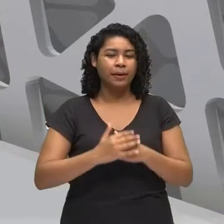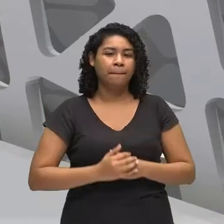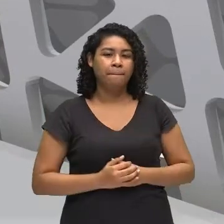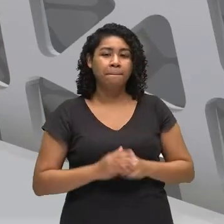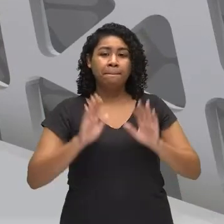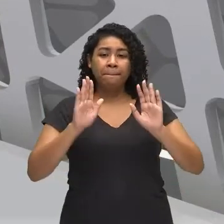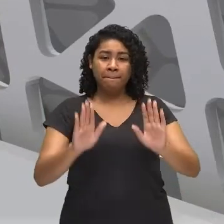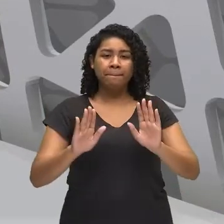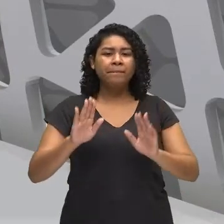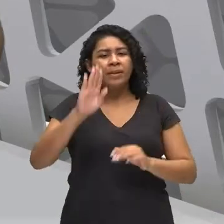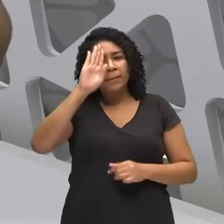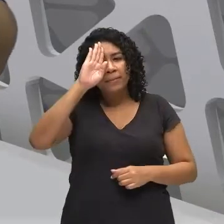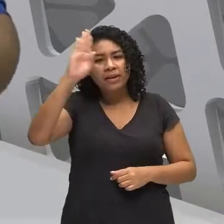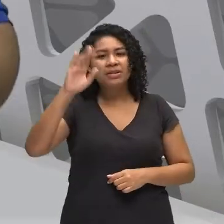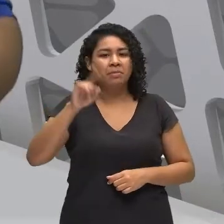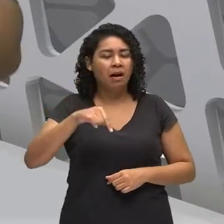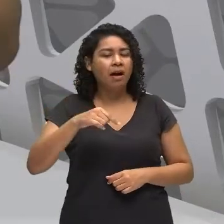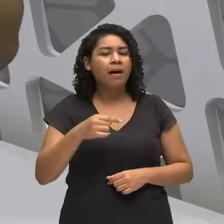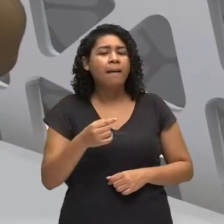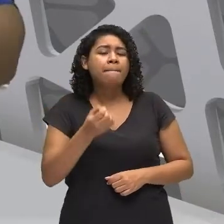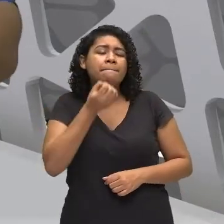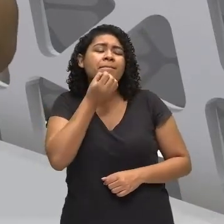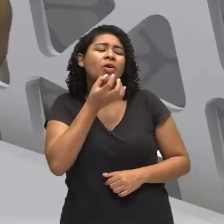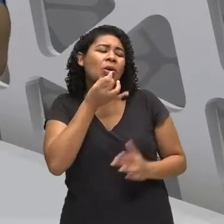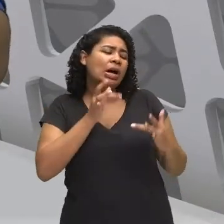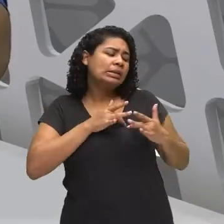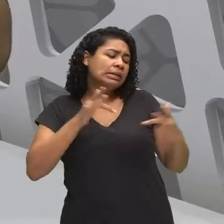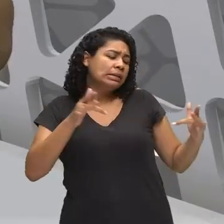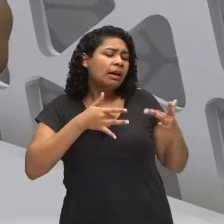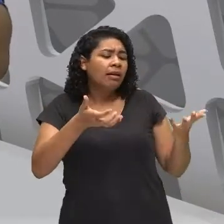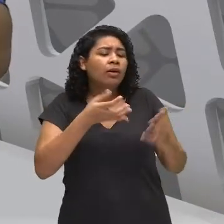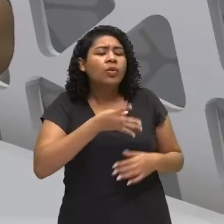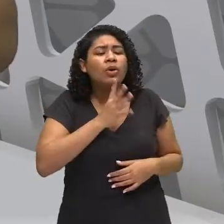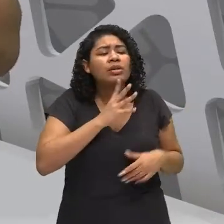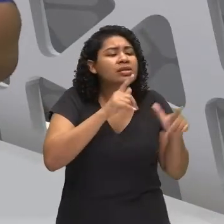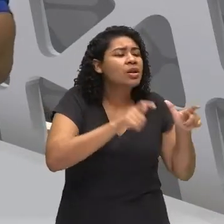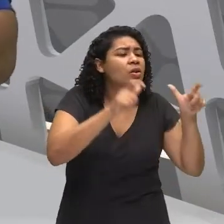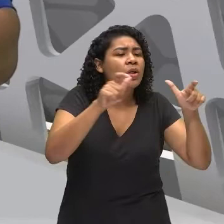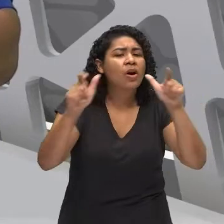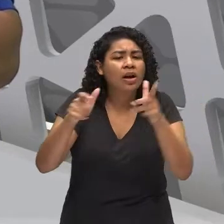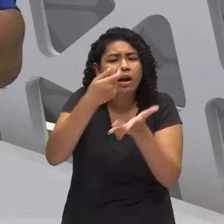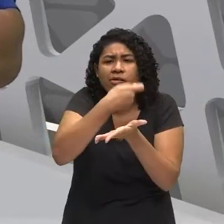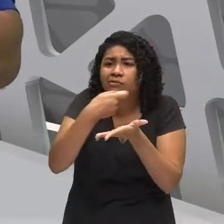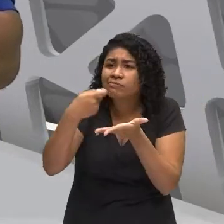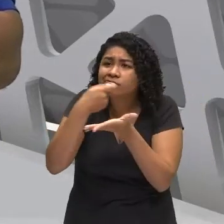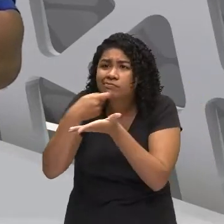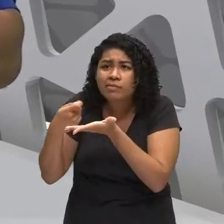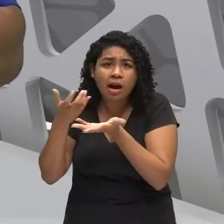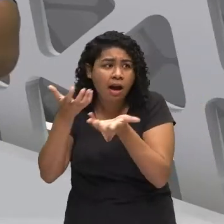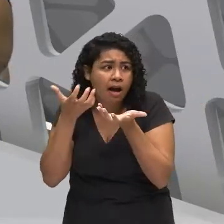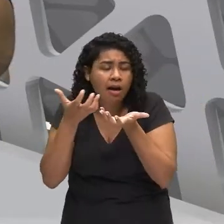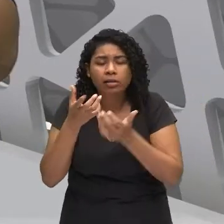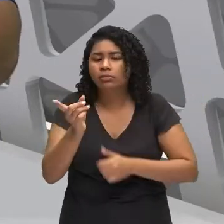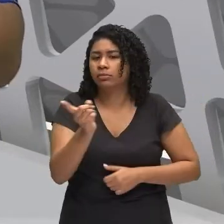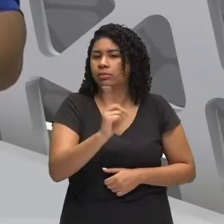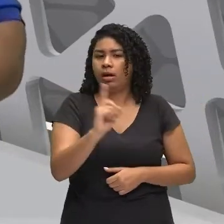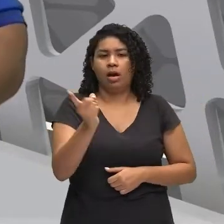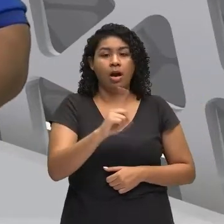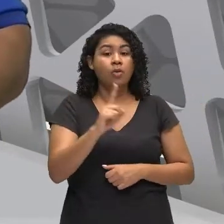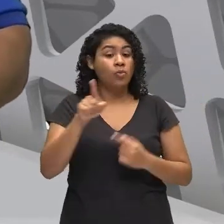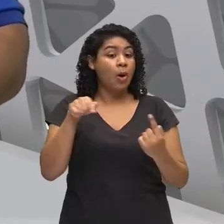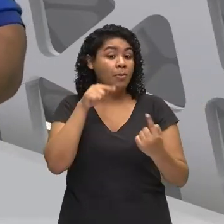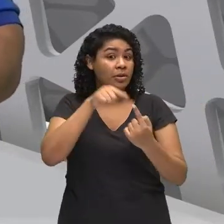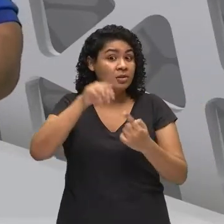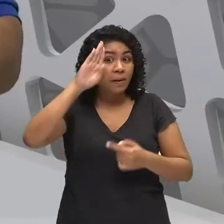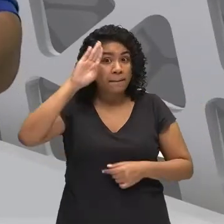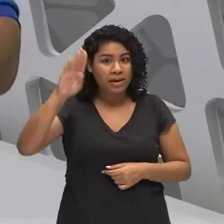inicial não era por pura e simples bondade, querer reconhecer e saber o que tem para anotar e tomar nota, não. Não era isso. Era a obtenção de riquezas